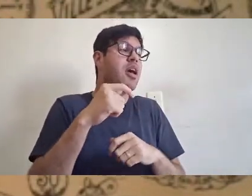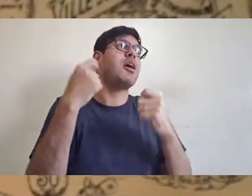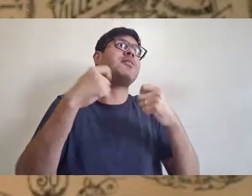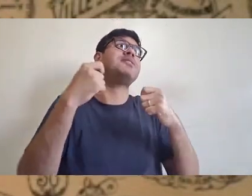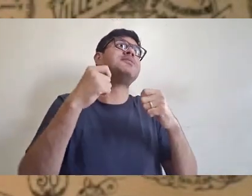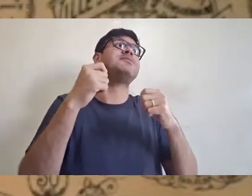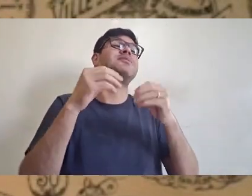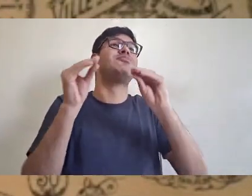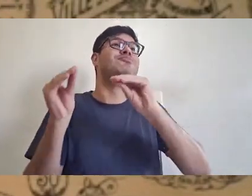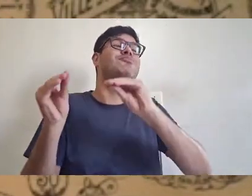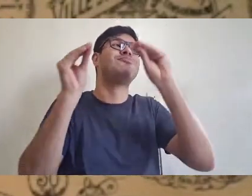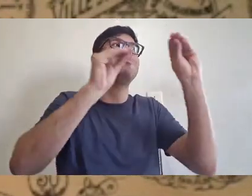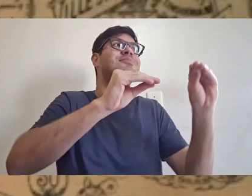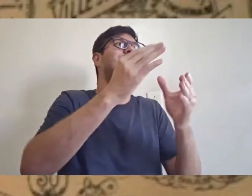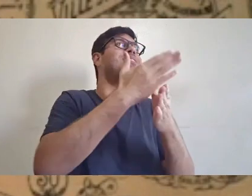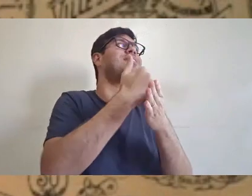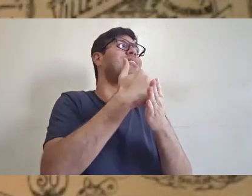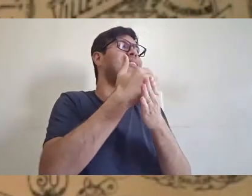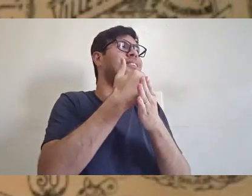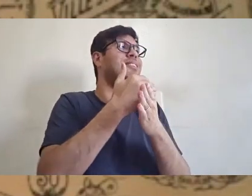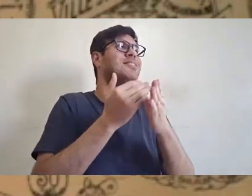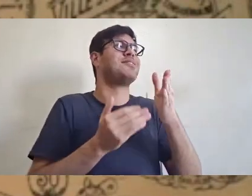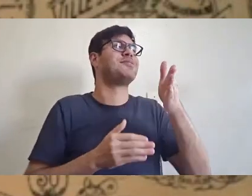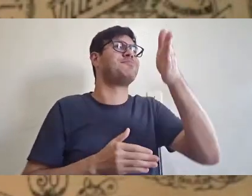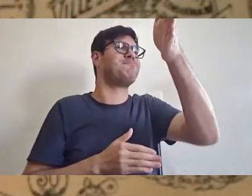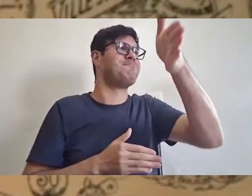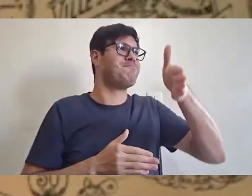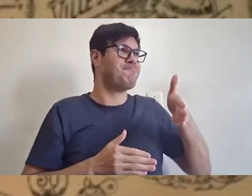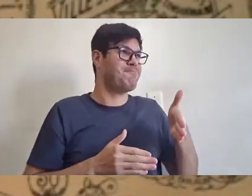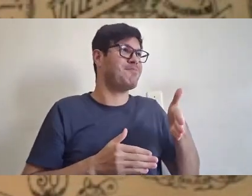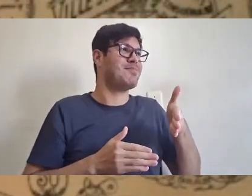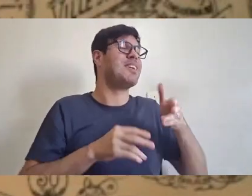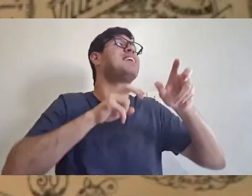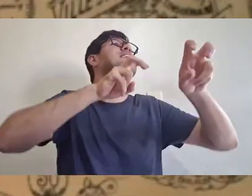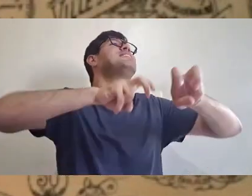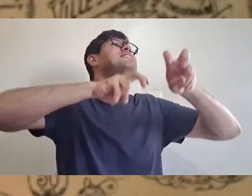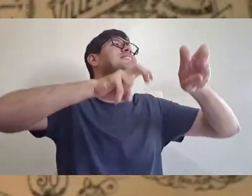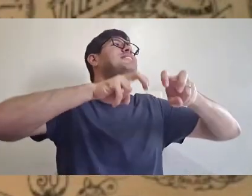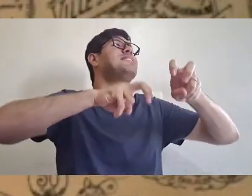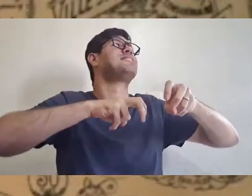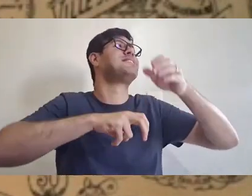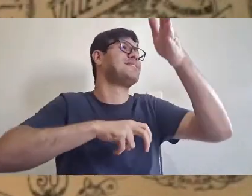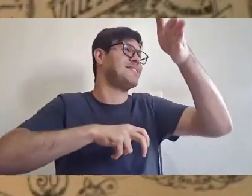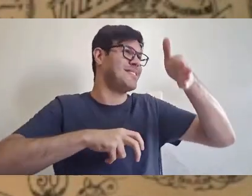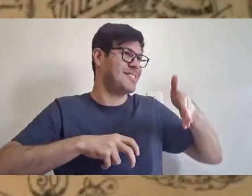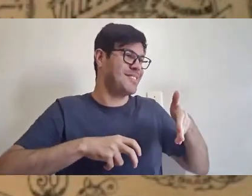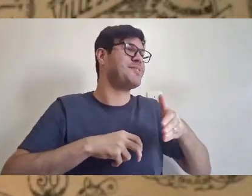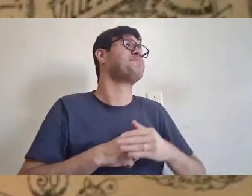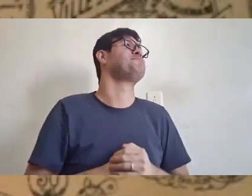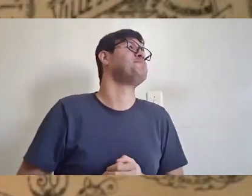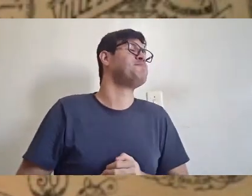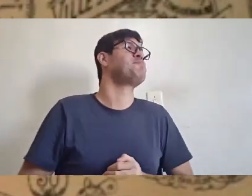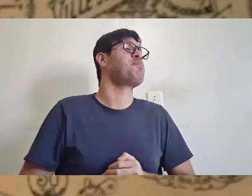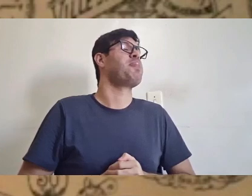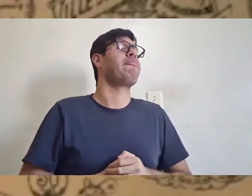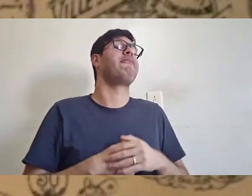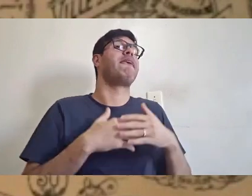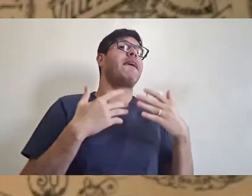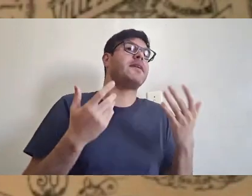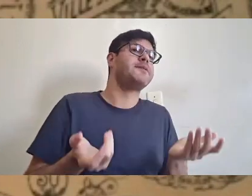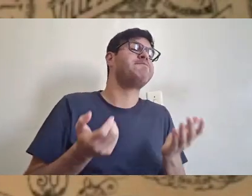Leme, Leme. na divisa, que a fazenda dele faz divisa com o município de Leme, Sim. entendeu?